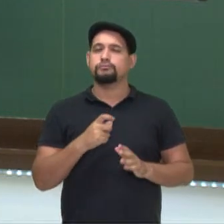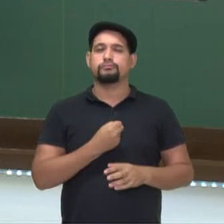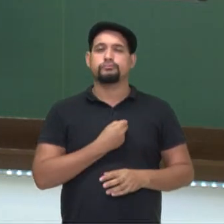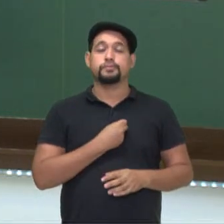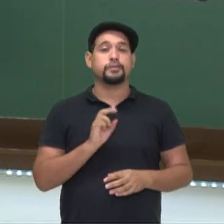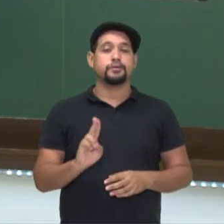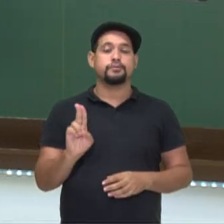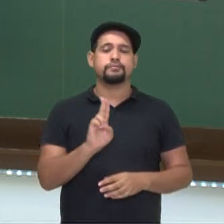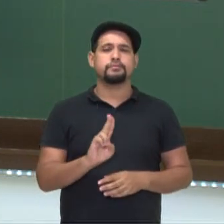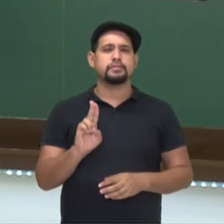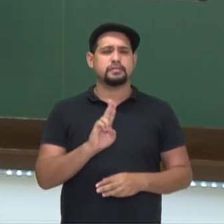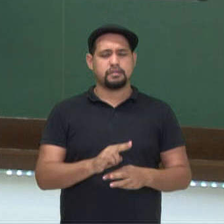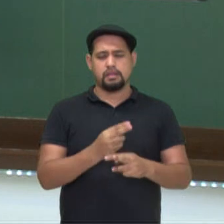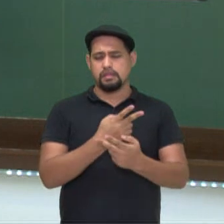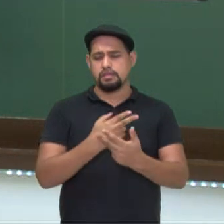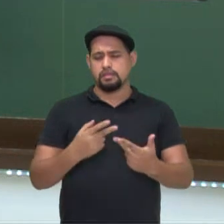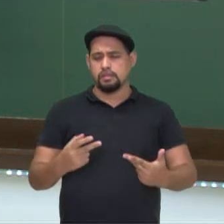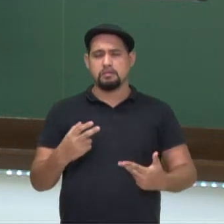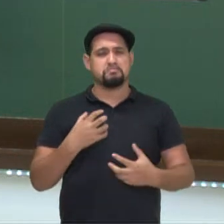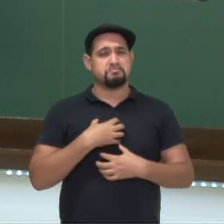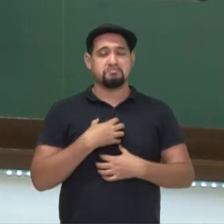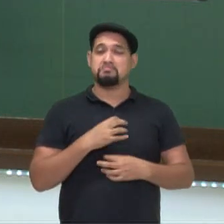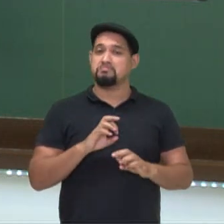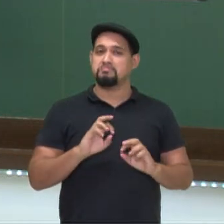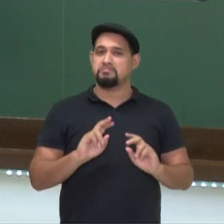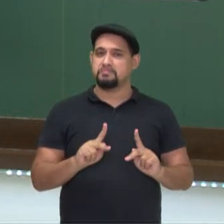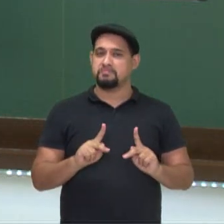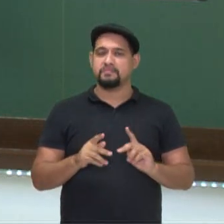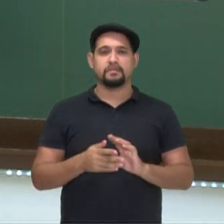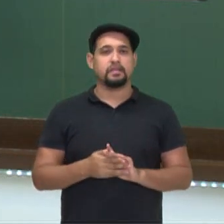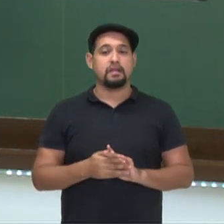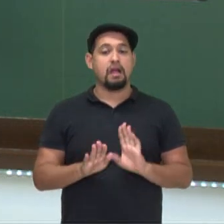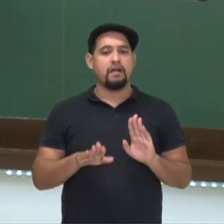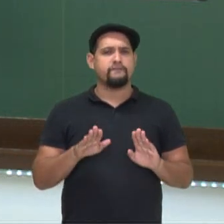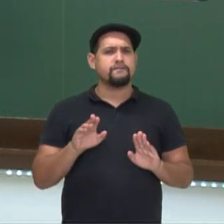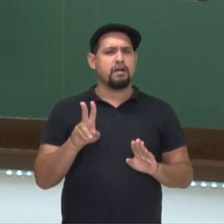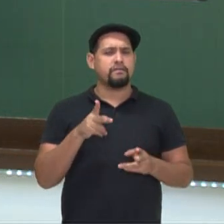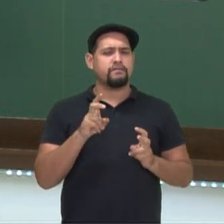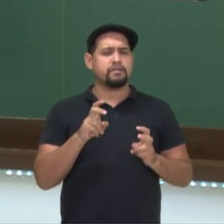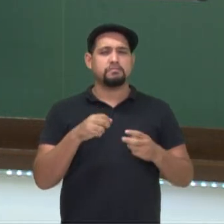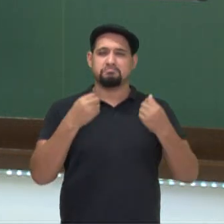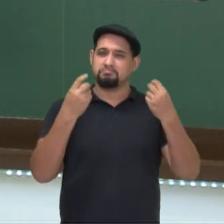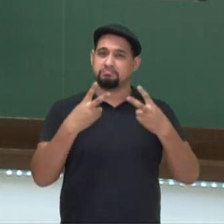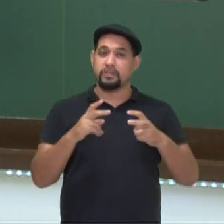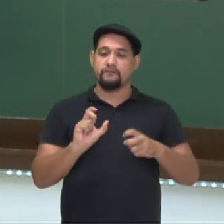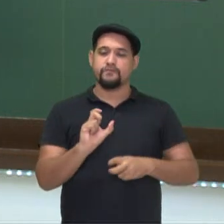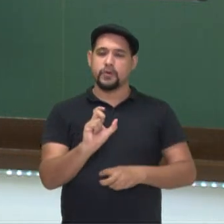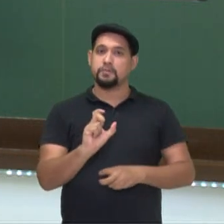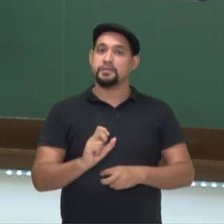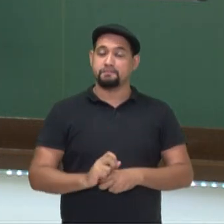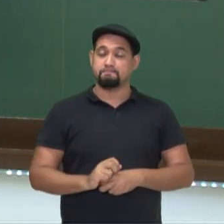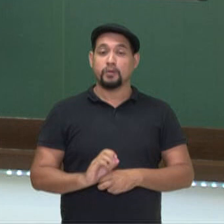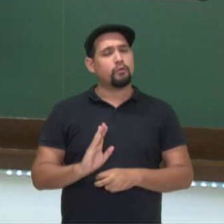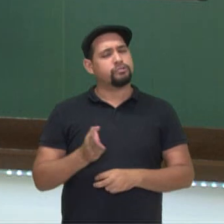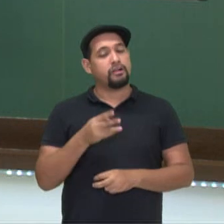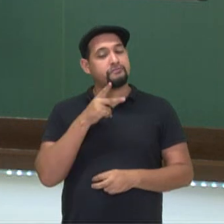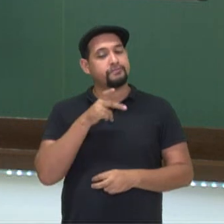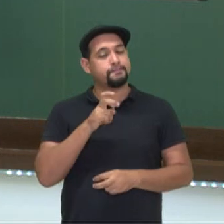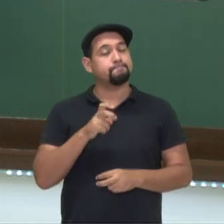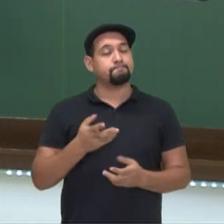e ela é útil em uma série de situações, beleza? A gente, em algum momento você vai ouvir falar mais dessa forma, ou já ouviu, né?